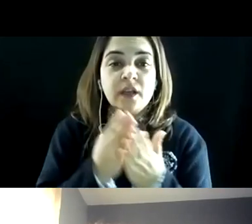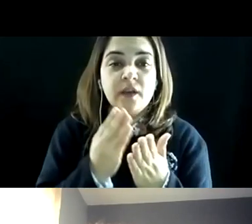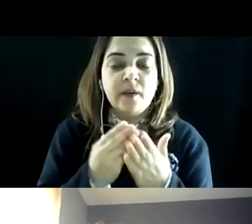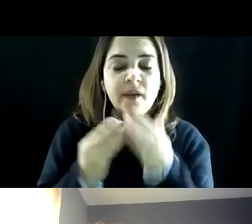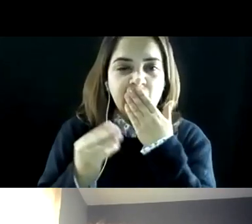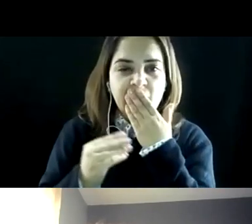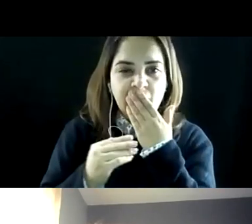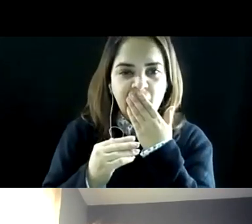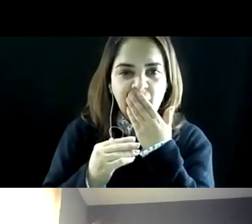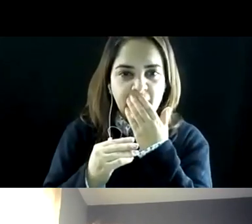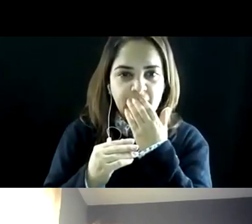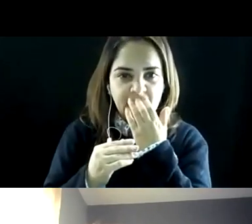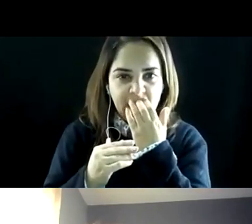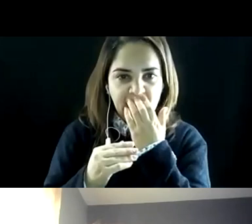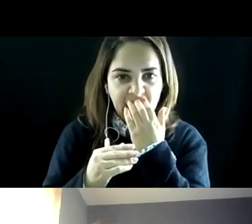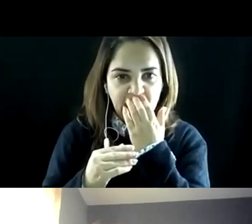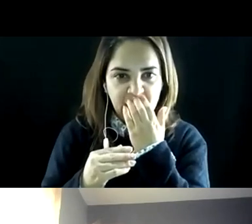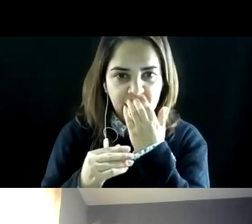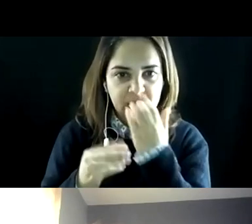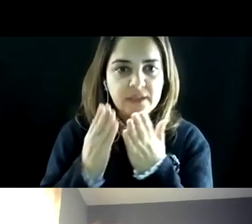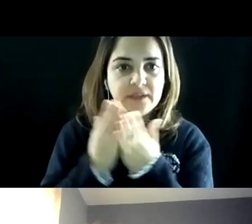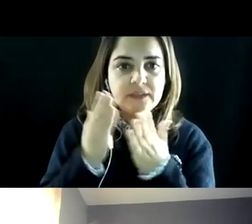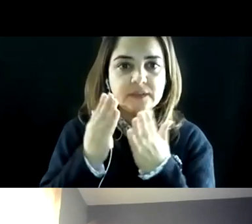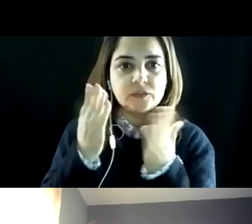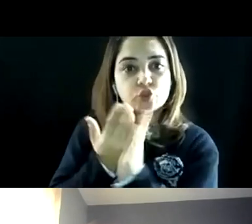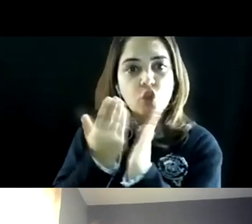componente, digamos assim, mais academizante